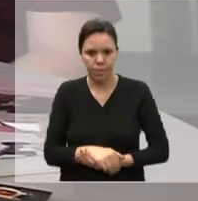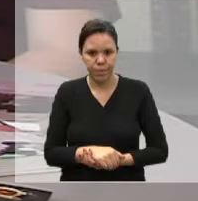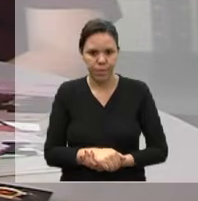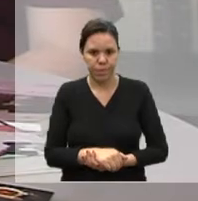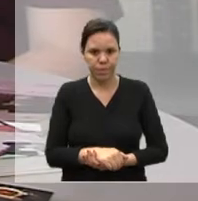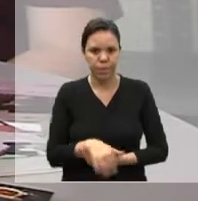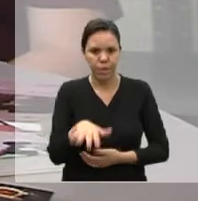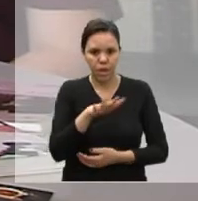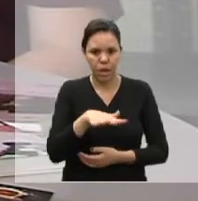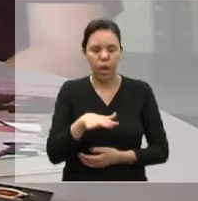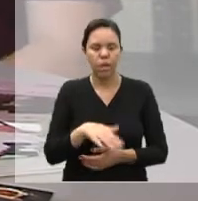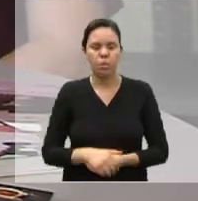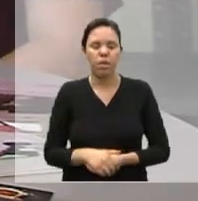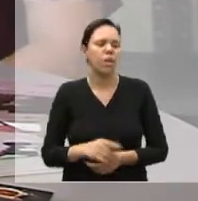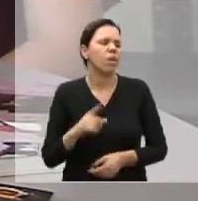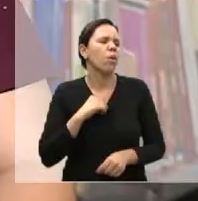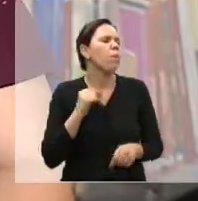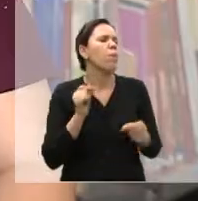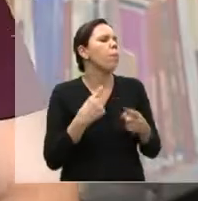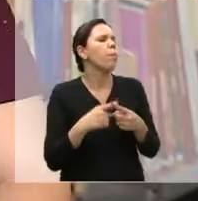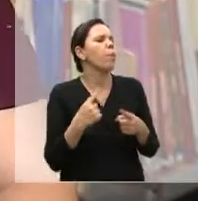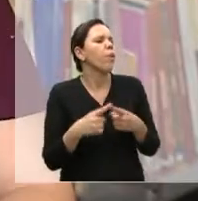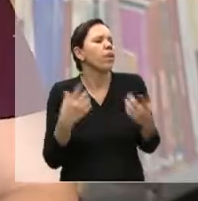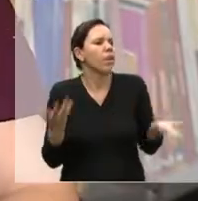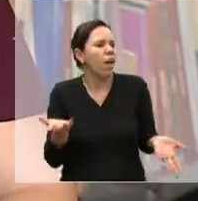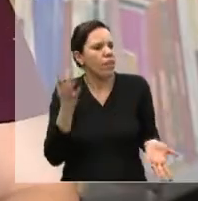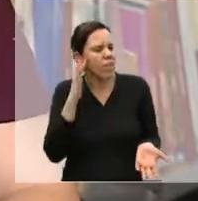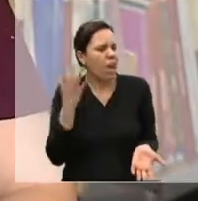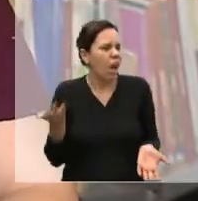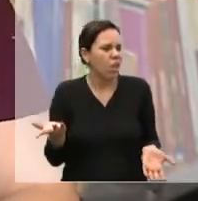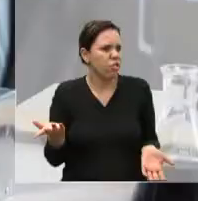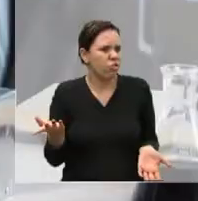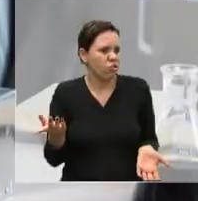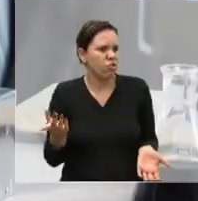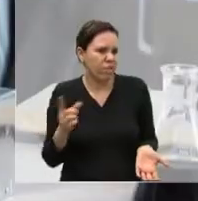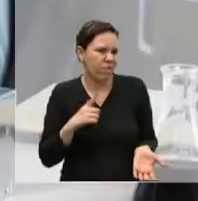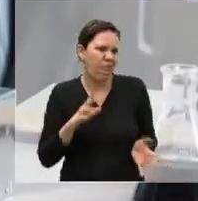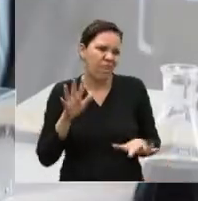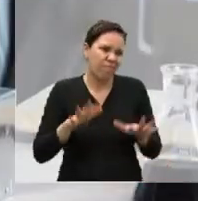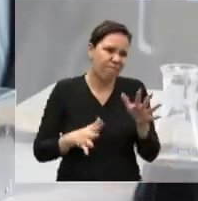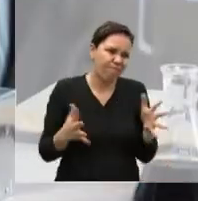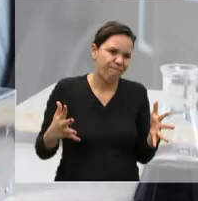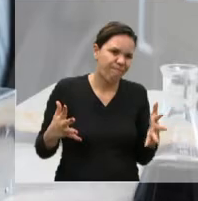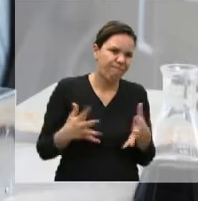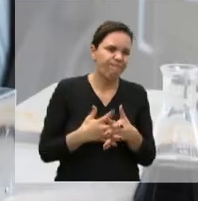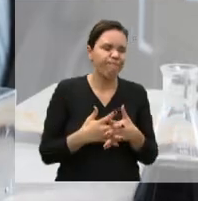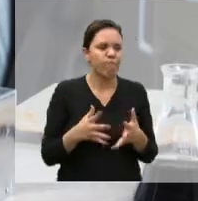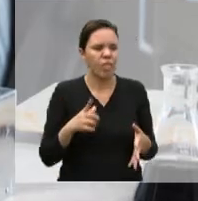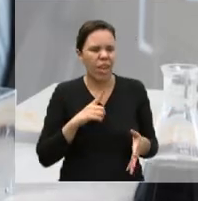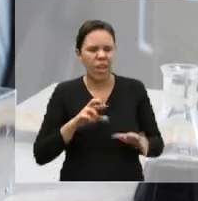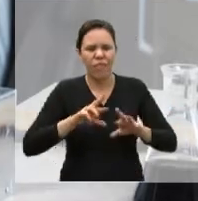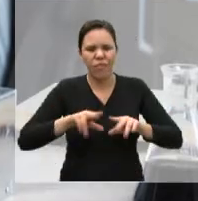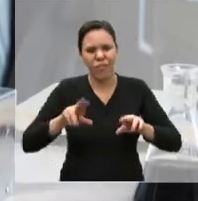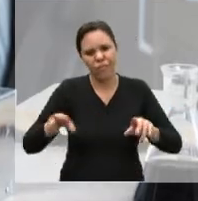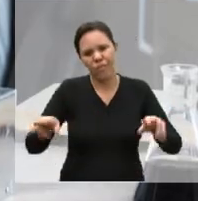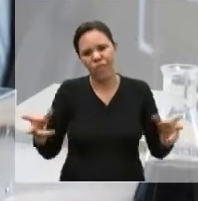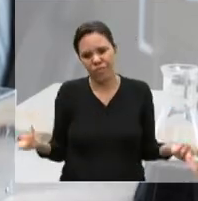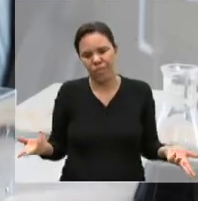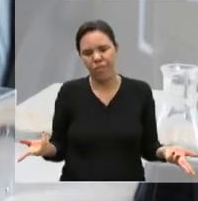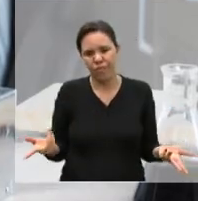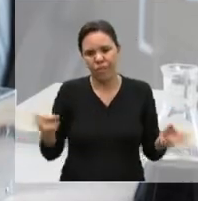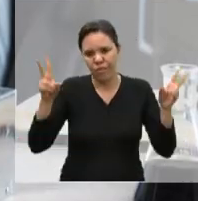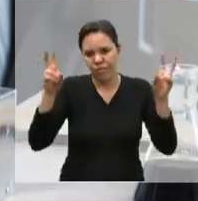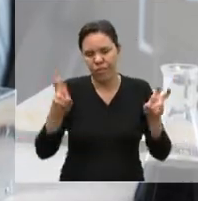Tem uma explicação, Anne, para isso? É bastante complexo. Existem vários estudos e são vários os fatores, mas